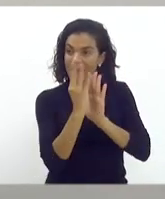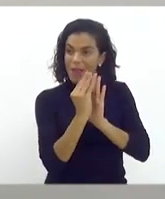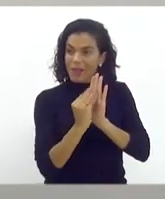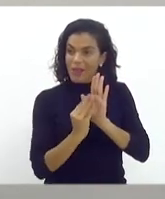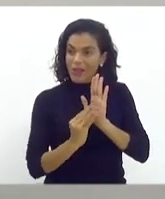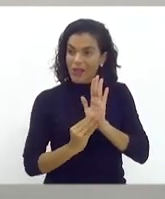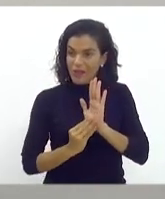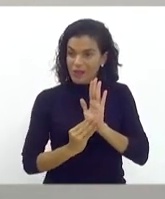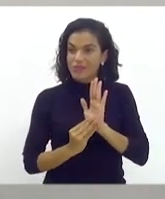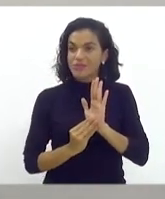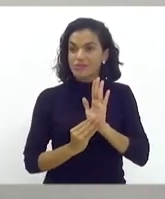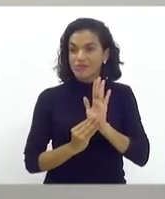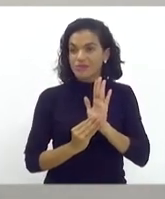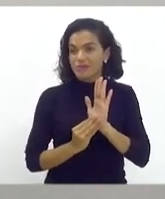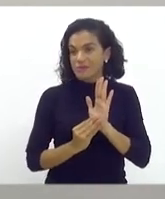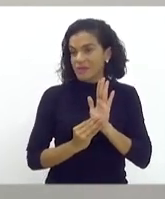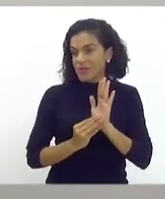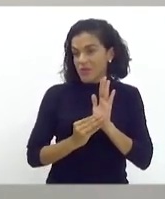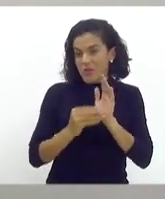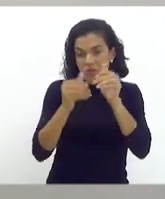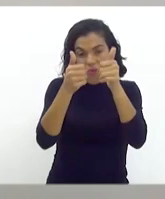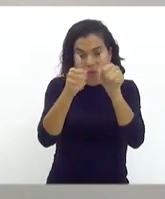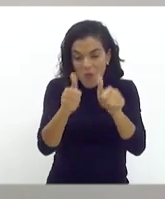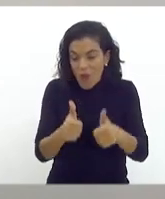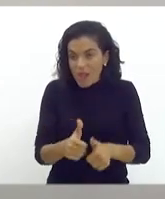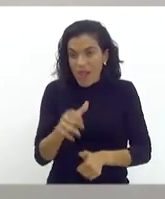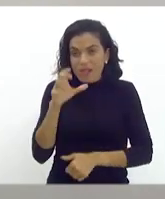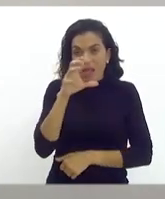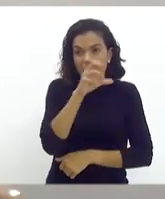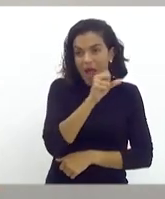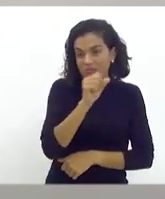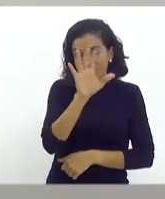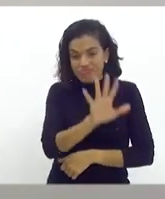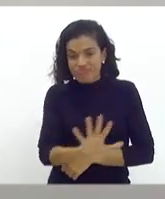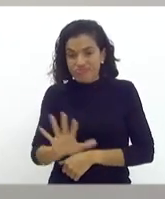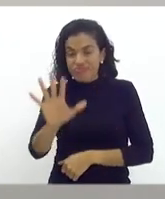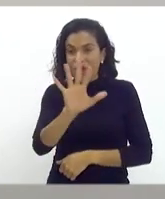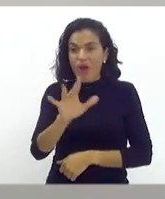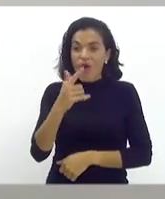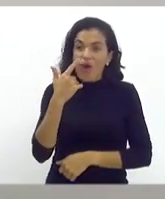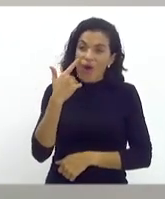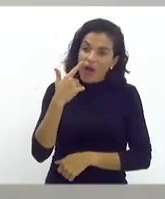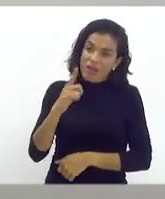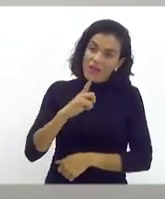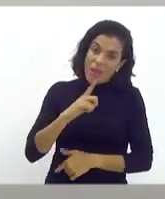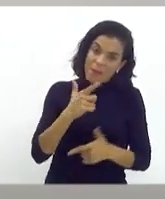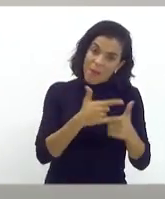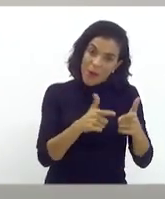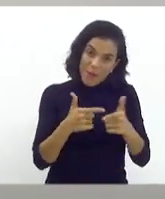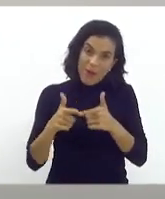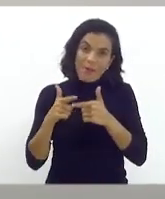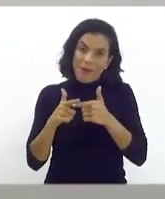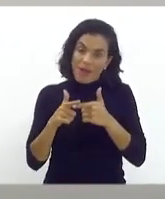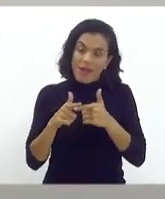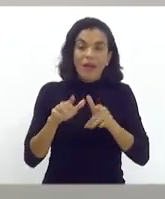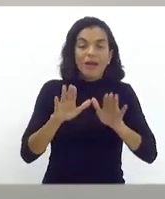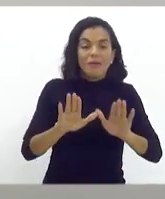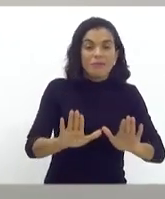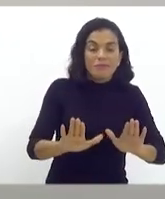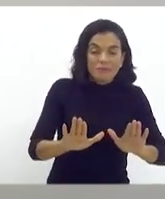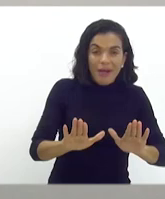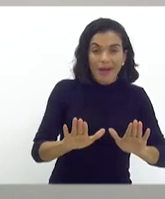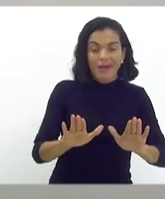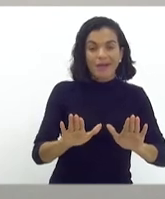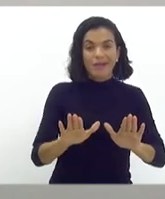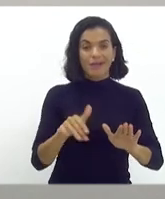de uma de uma análise aqui muito rápida muito superficial eu falei olha temos alguns problemas para que